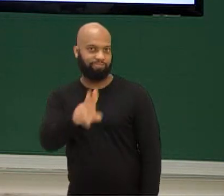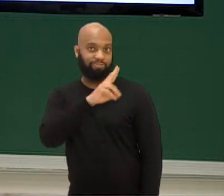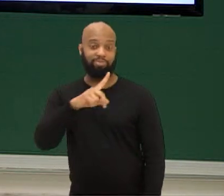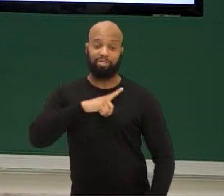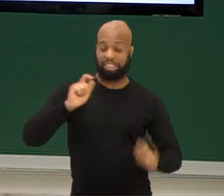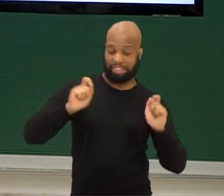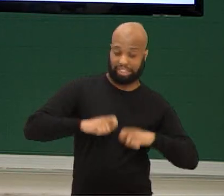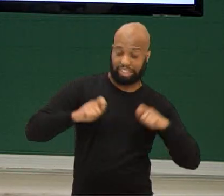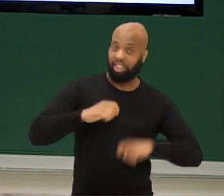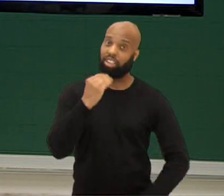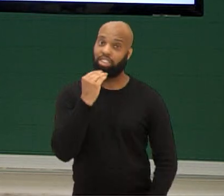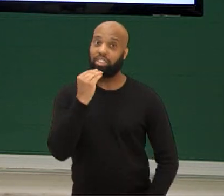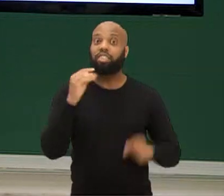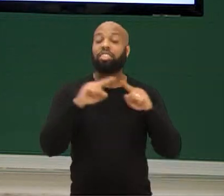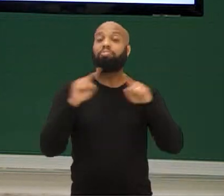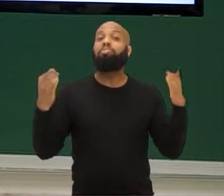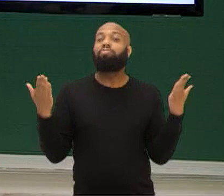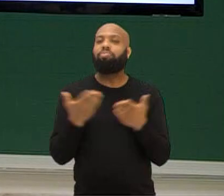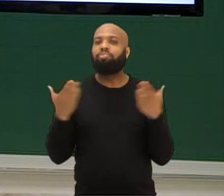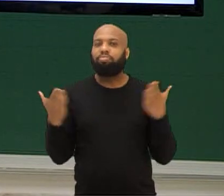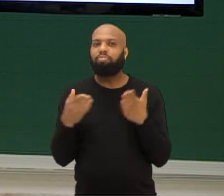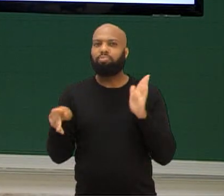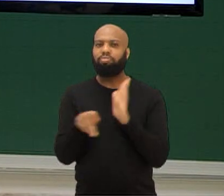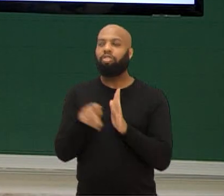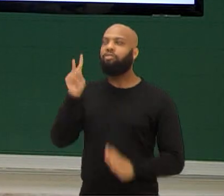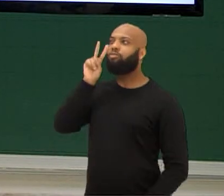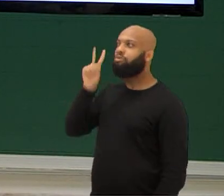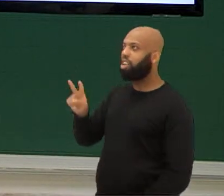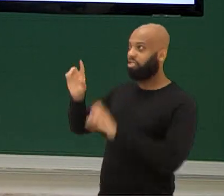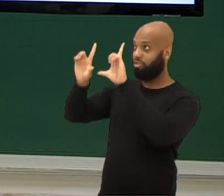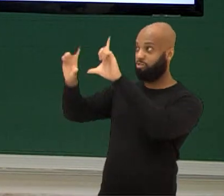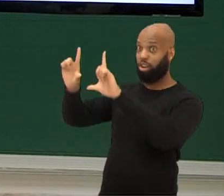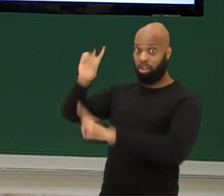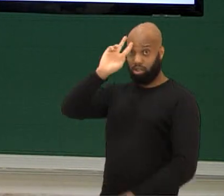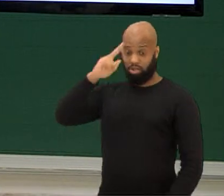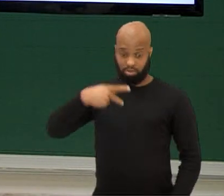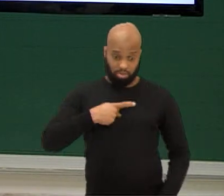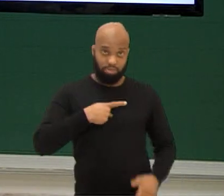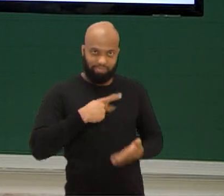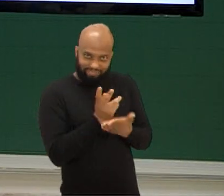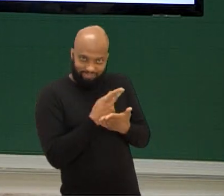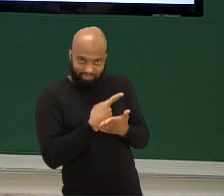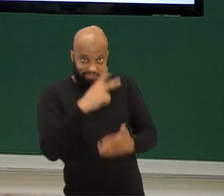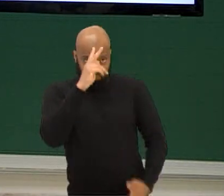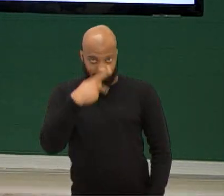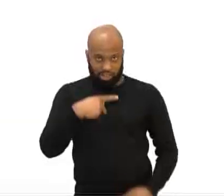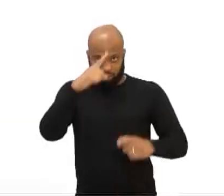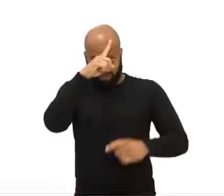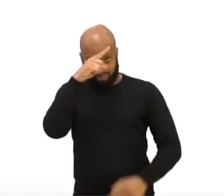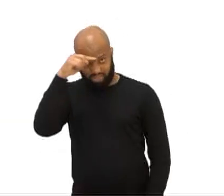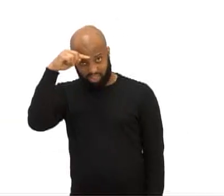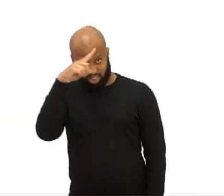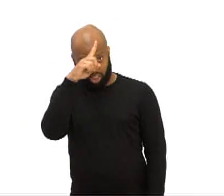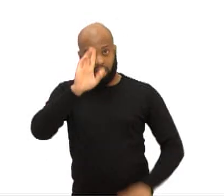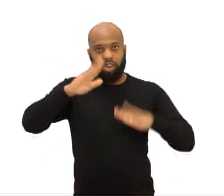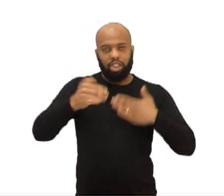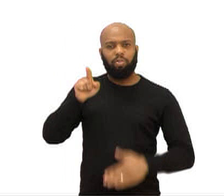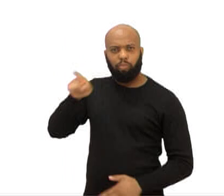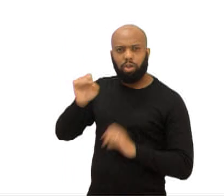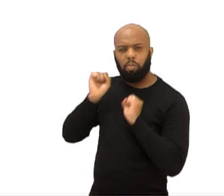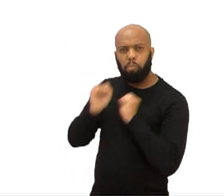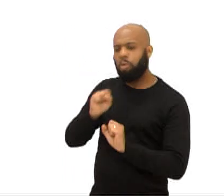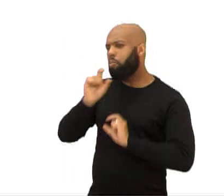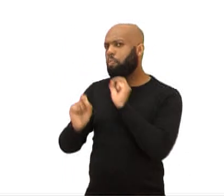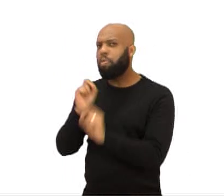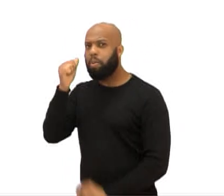uma possibilidade. Mas, olhando para esse autorretrato que foi feito por ela mesma, dela, a gente pode pensar que ela pode ser